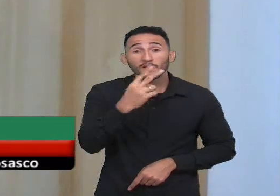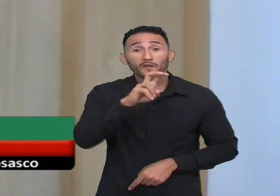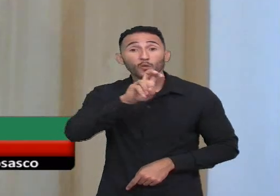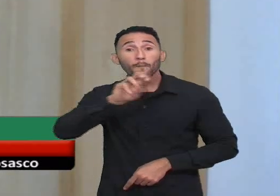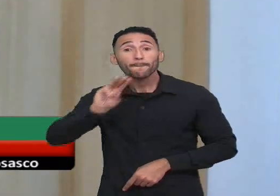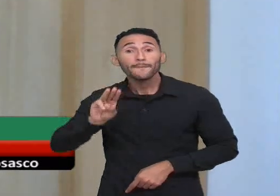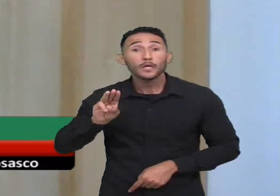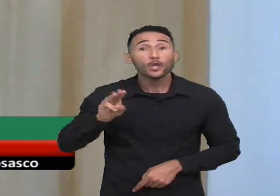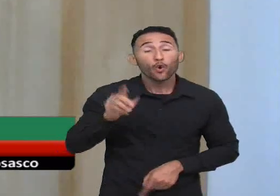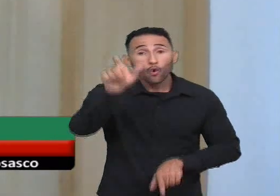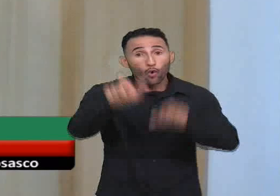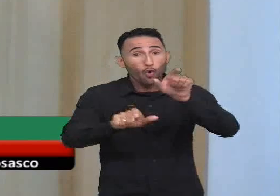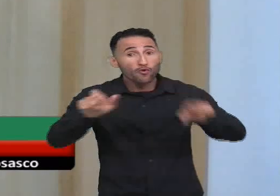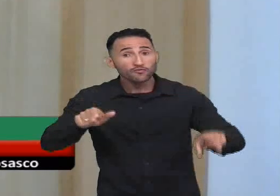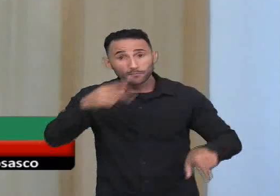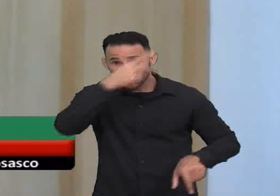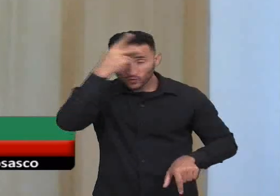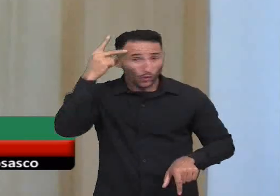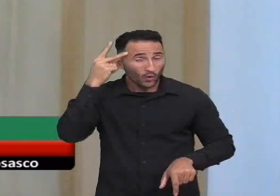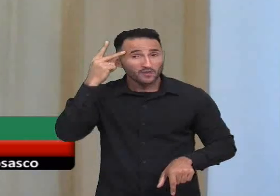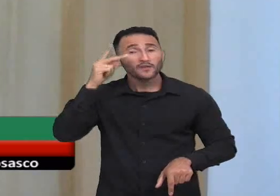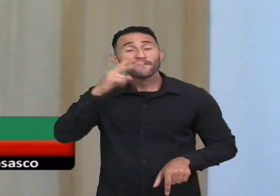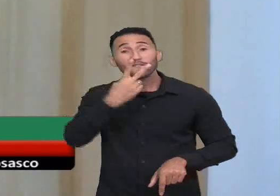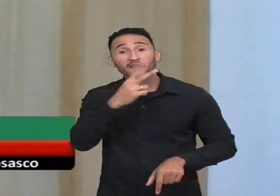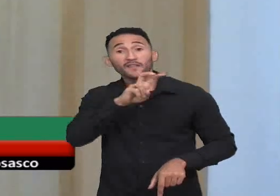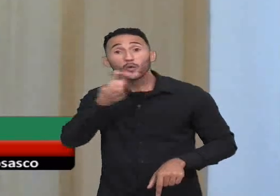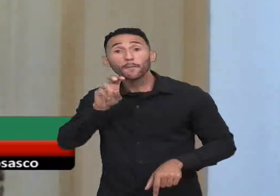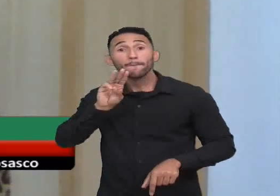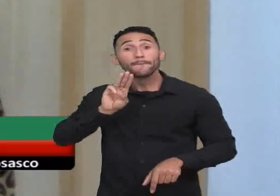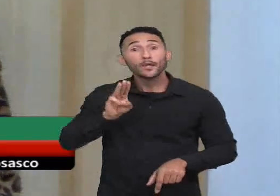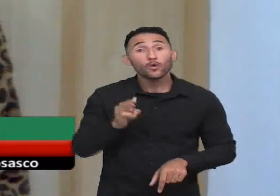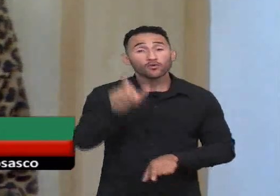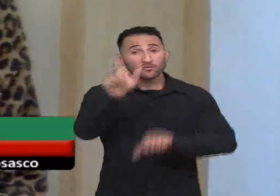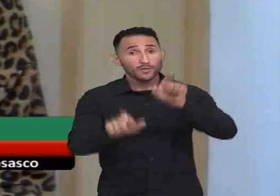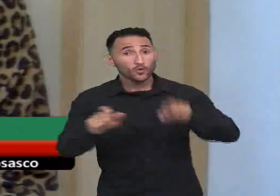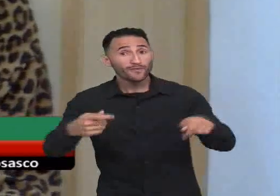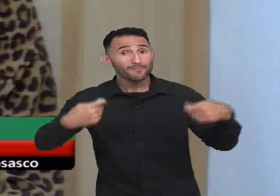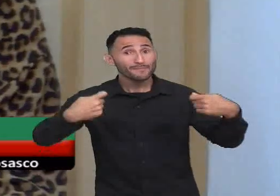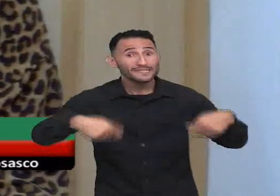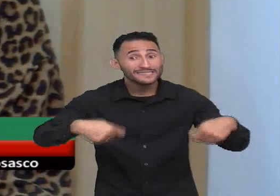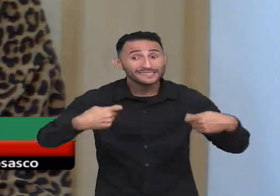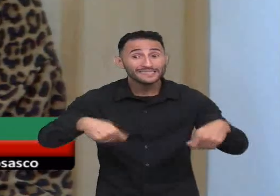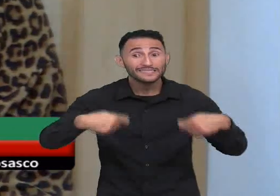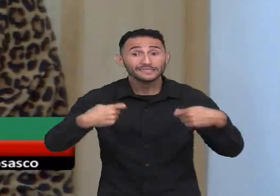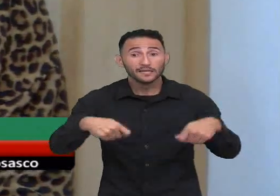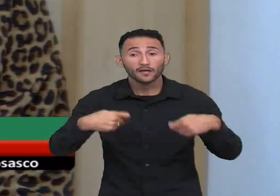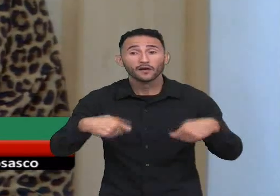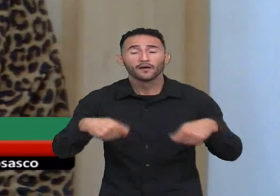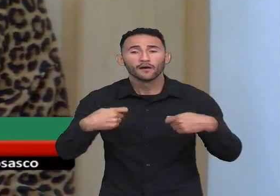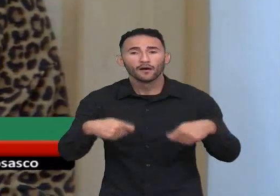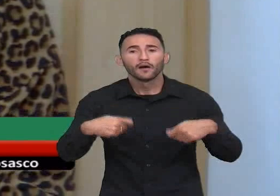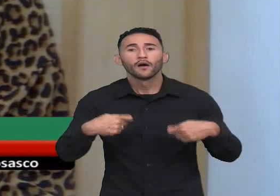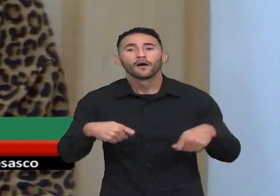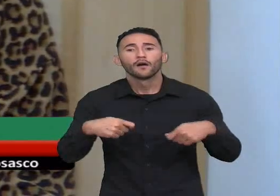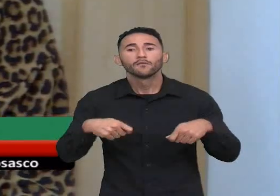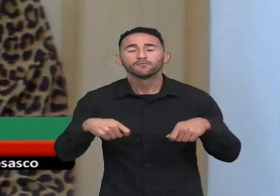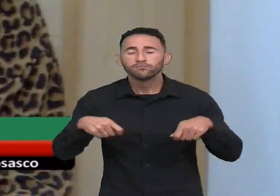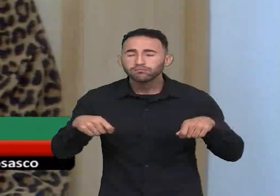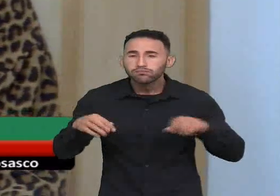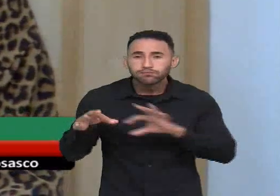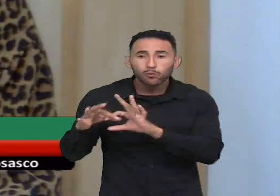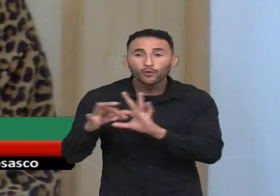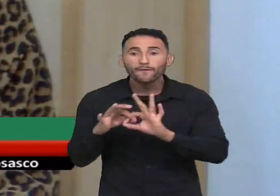pessoas. Então, são 25 milhões de pessoas que precisam segurar um na mão do outro